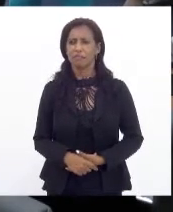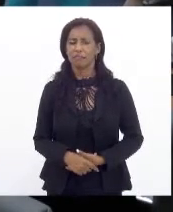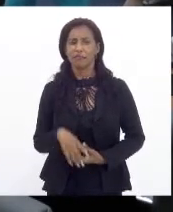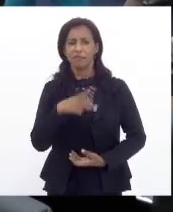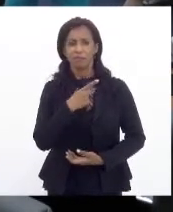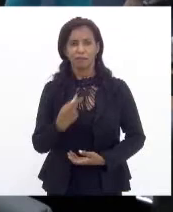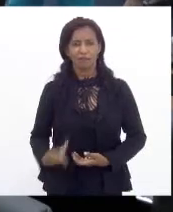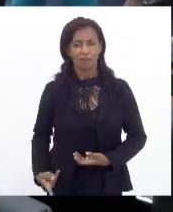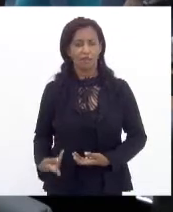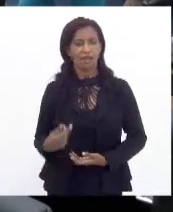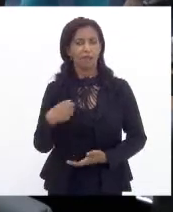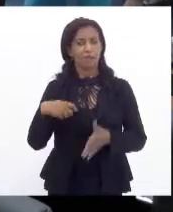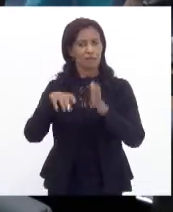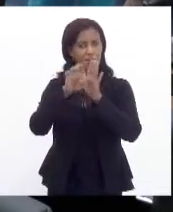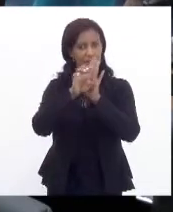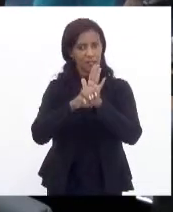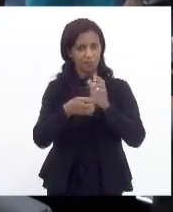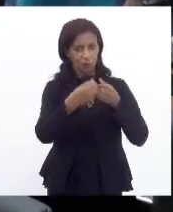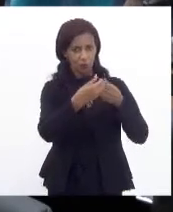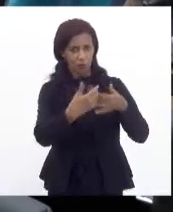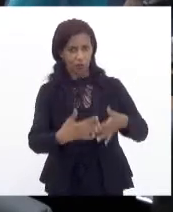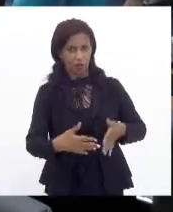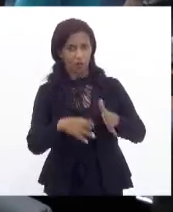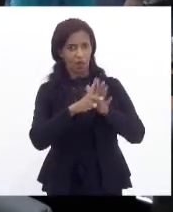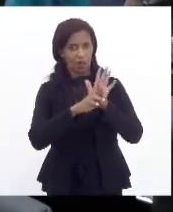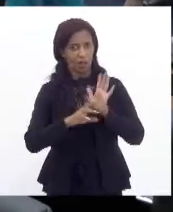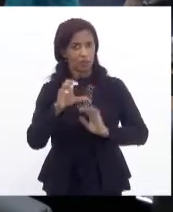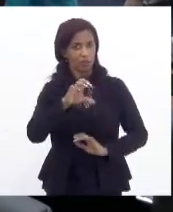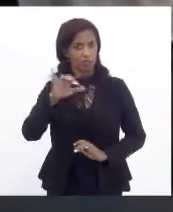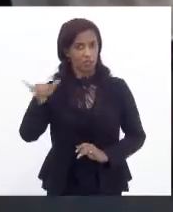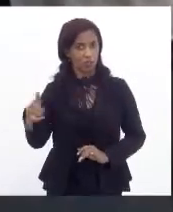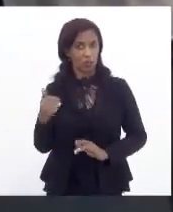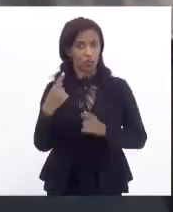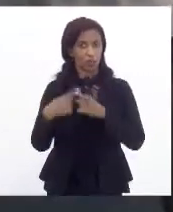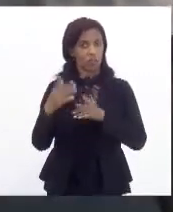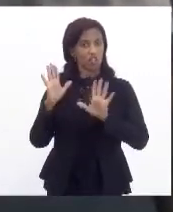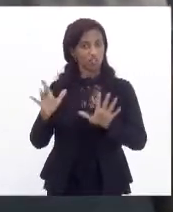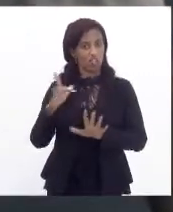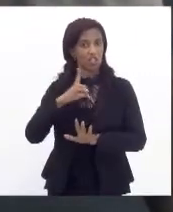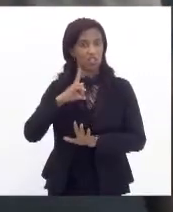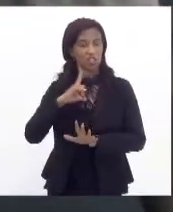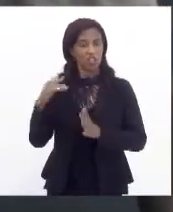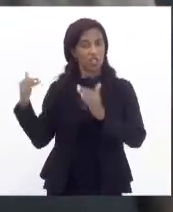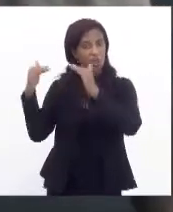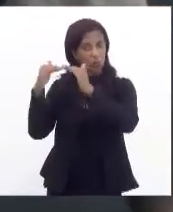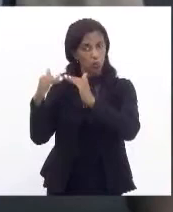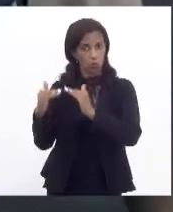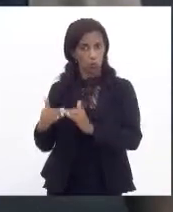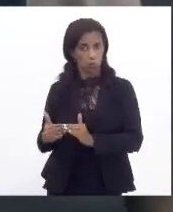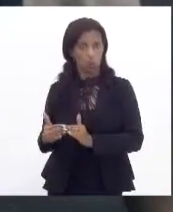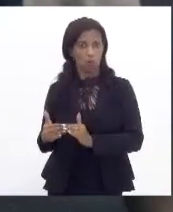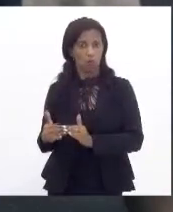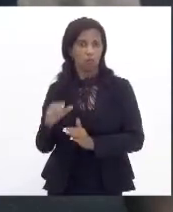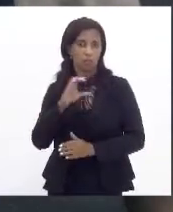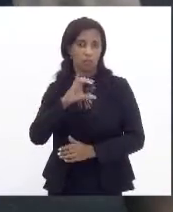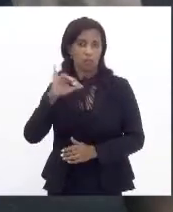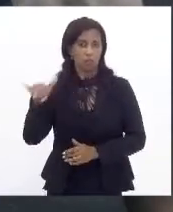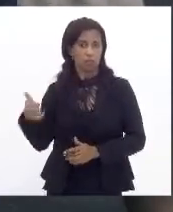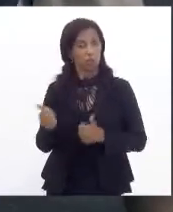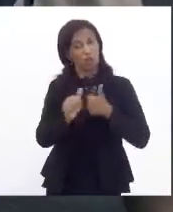Senhor presidente, as minhas emendas foram prejudicadas, segundo o relator na CCJ, porque já tinha emenda idêntica feita